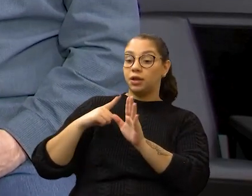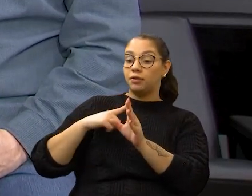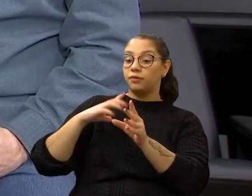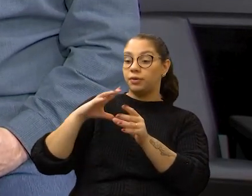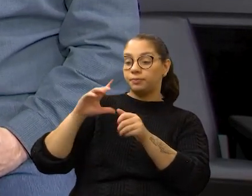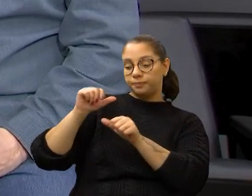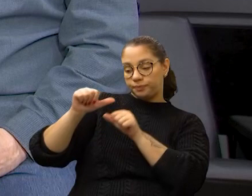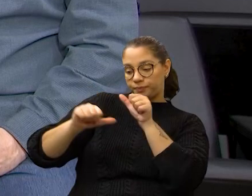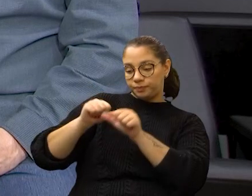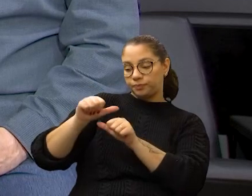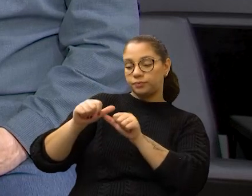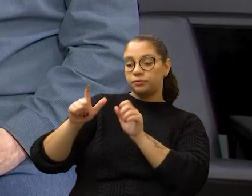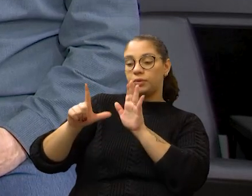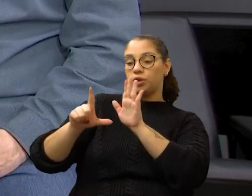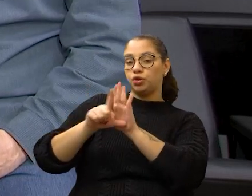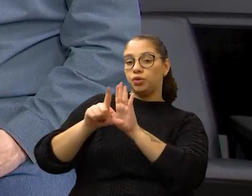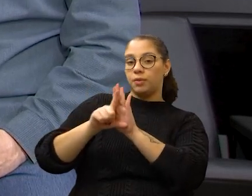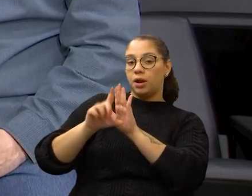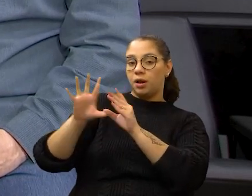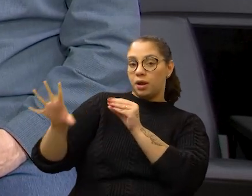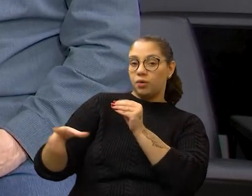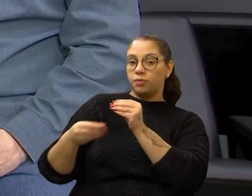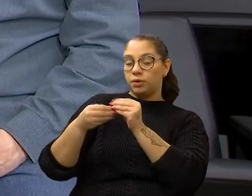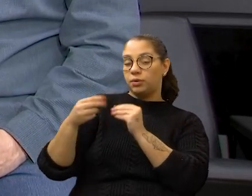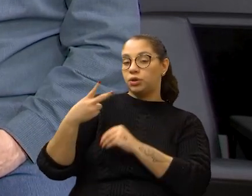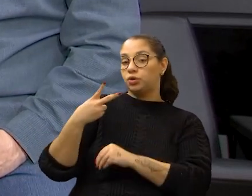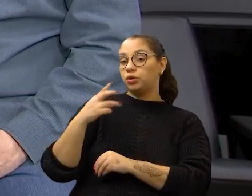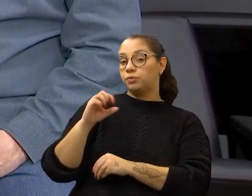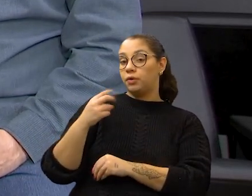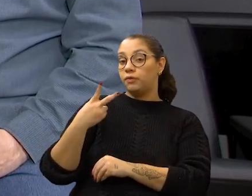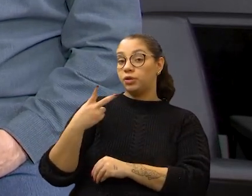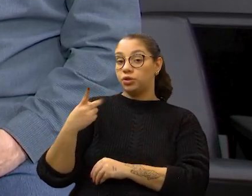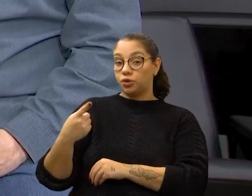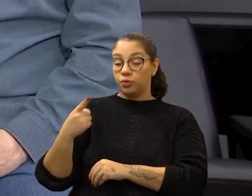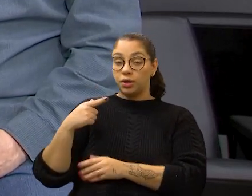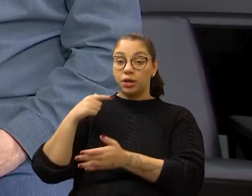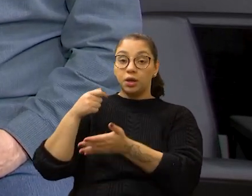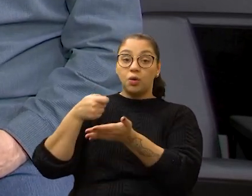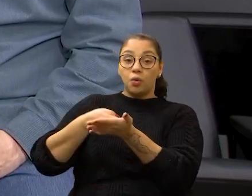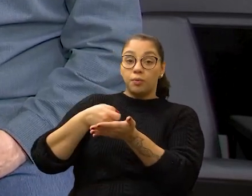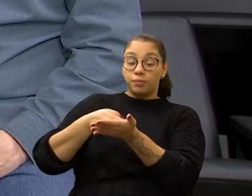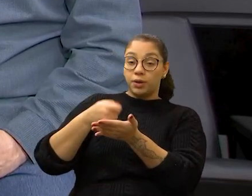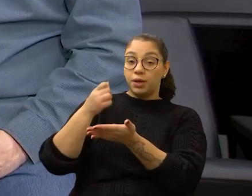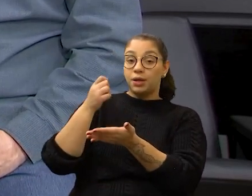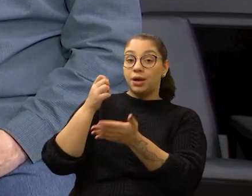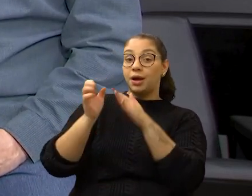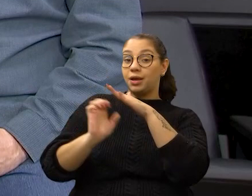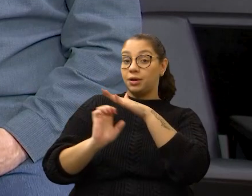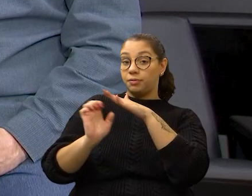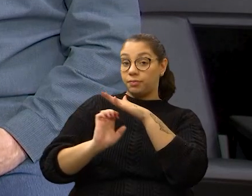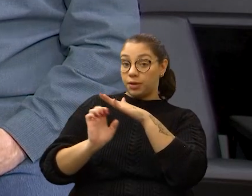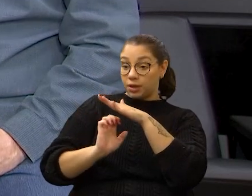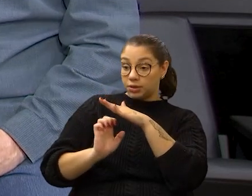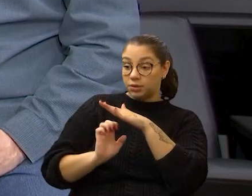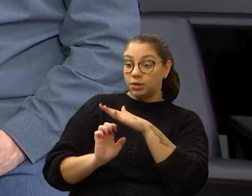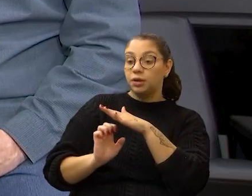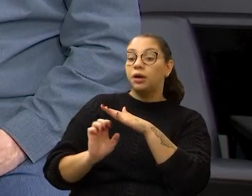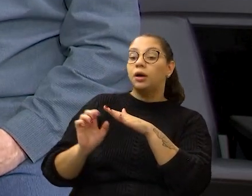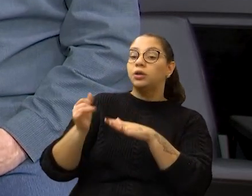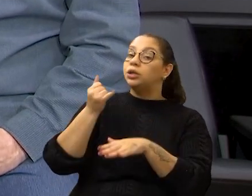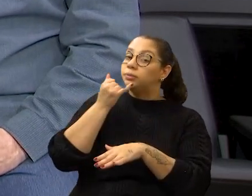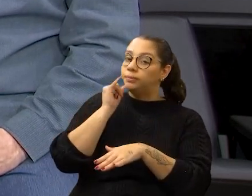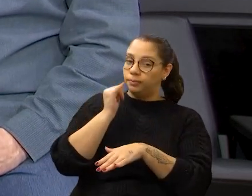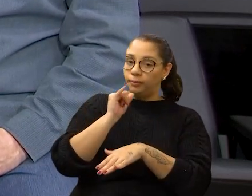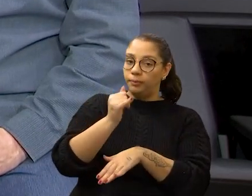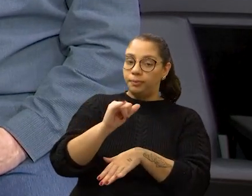alterou dispositivos de uma lei complementar de 2021 que obriga as empresas concessionárias ou permissionárias de